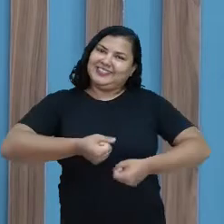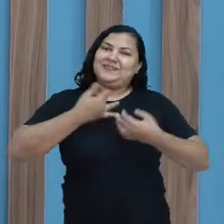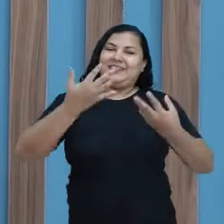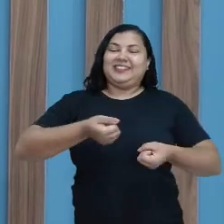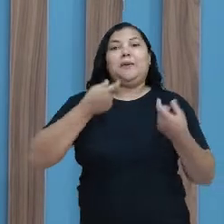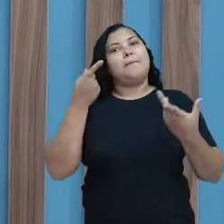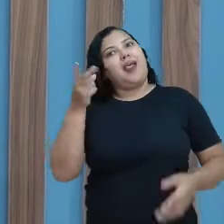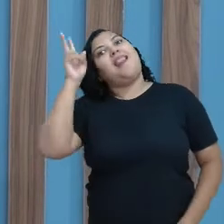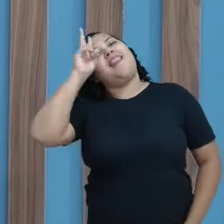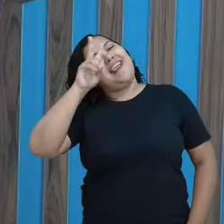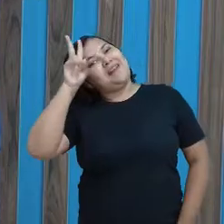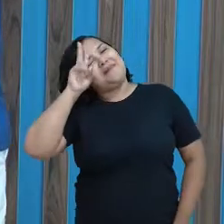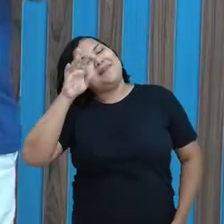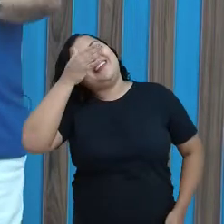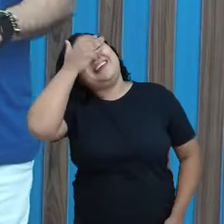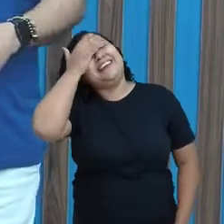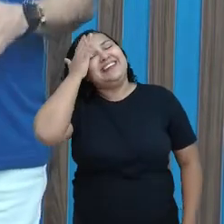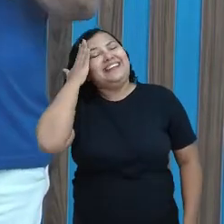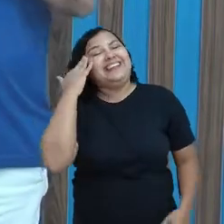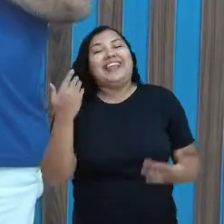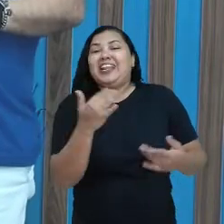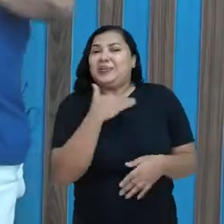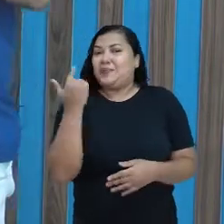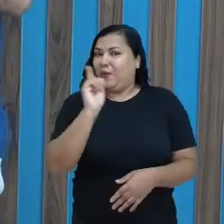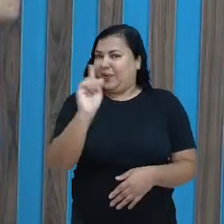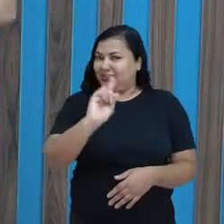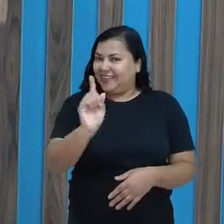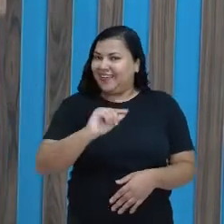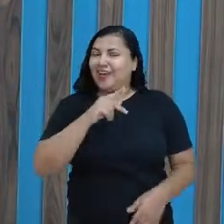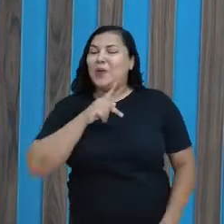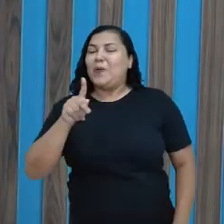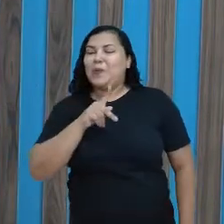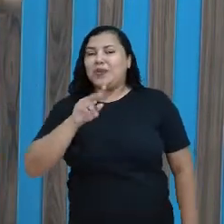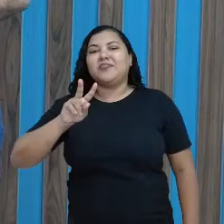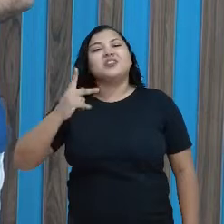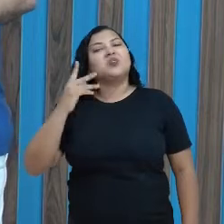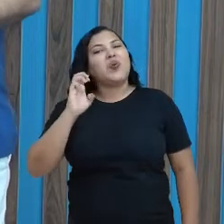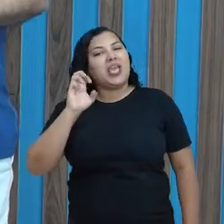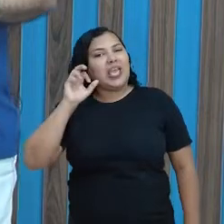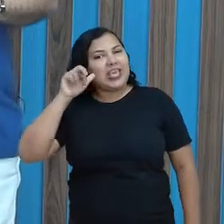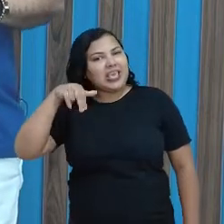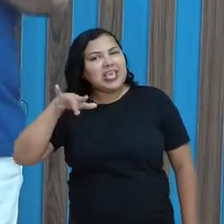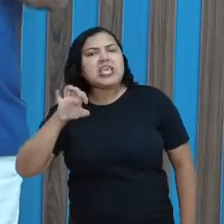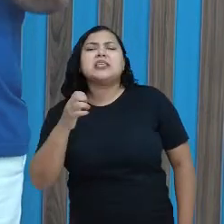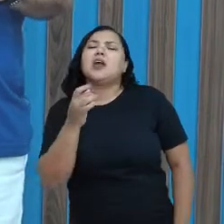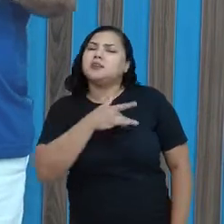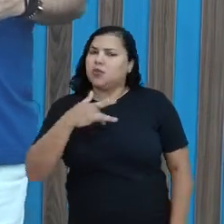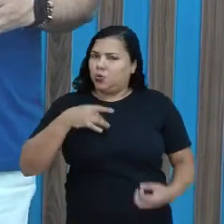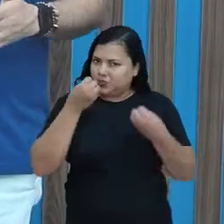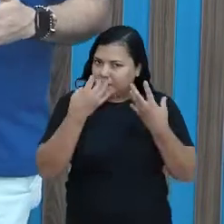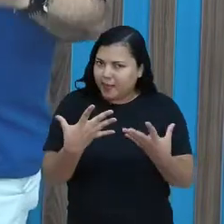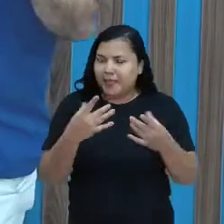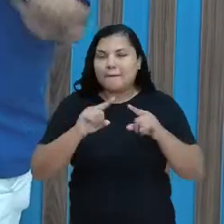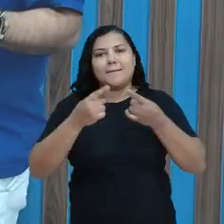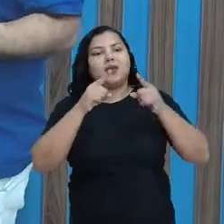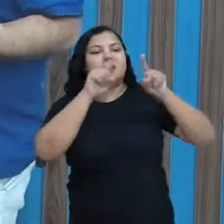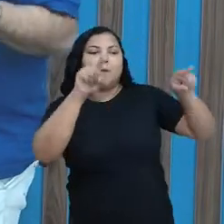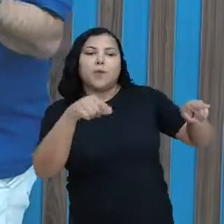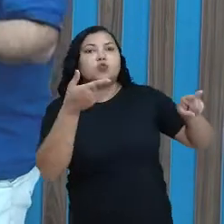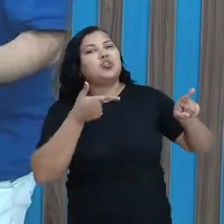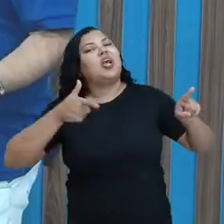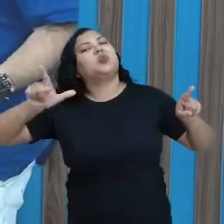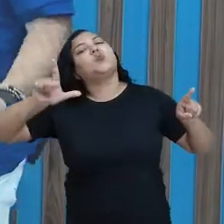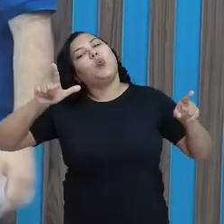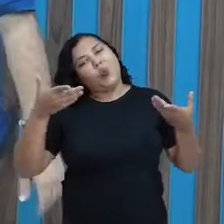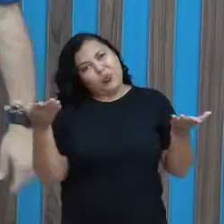em memória, o cara morreu. Não, o professor Henrique está vivo, muito bem. Ele está apenas em uma outra missão. Então, em um